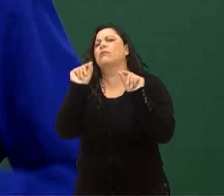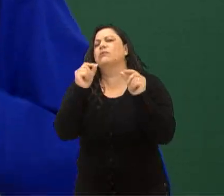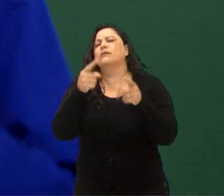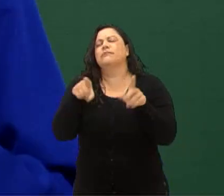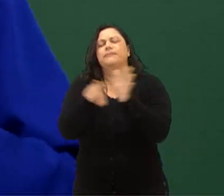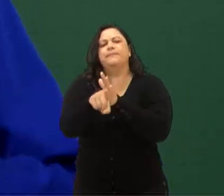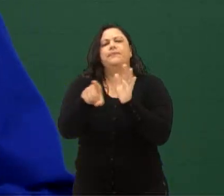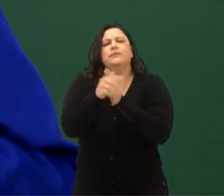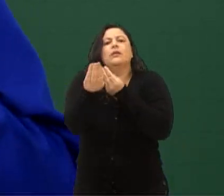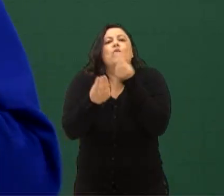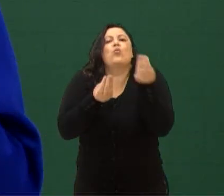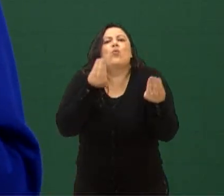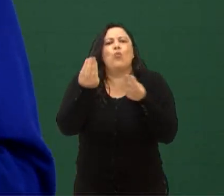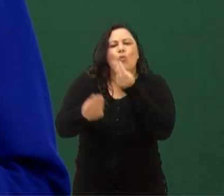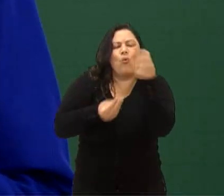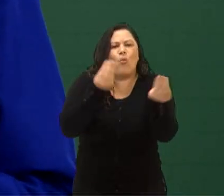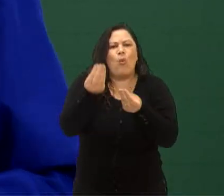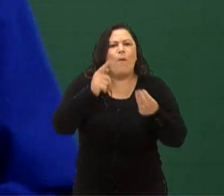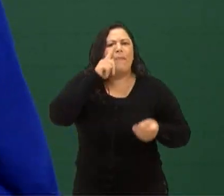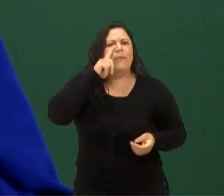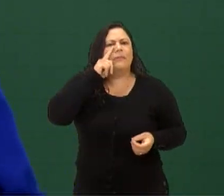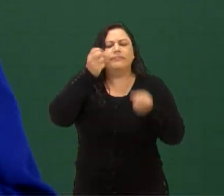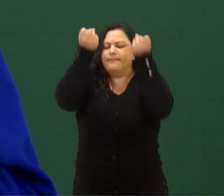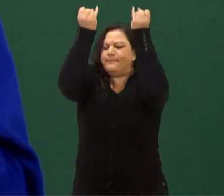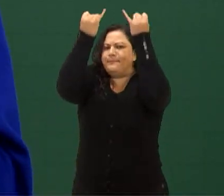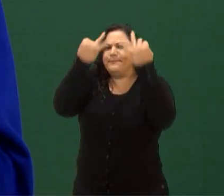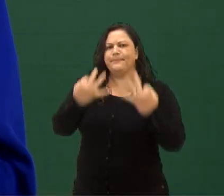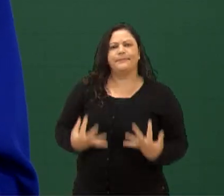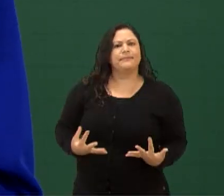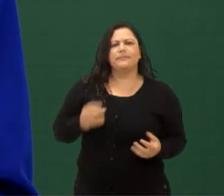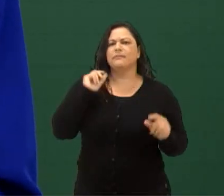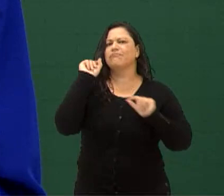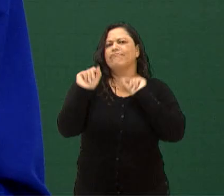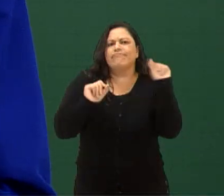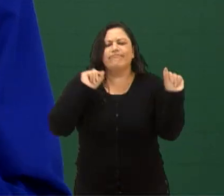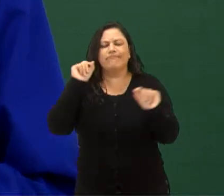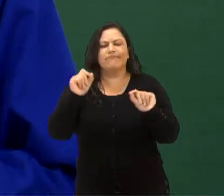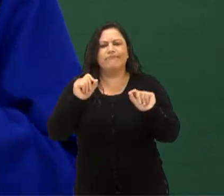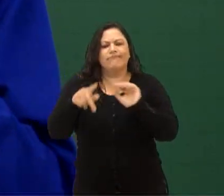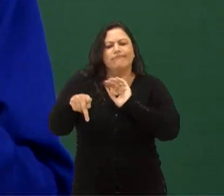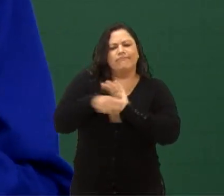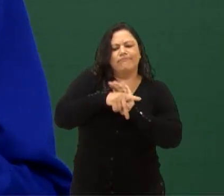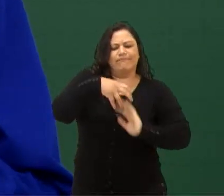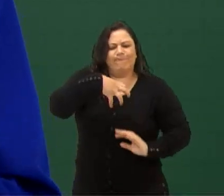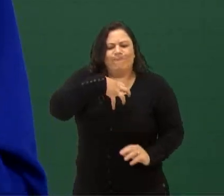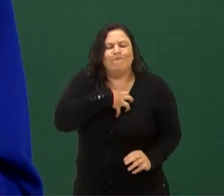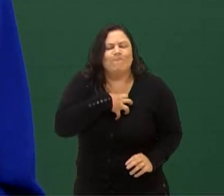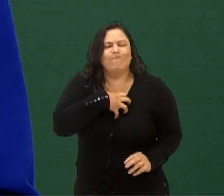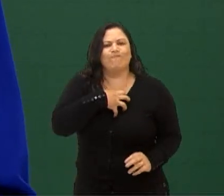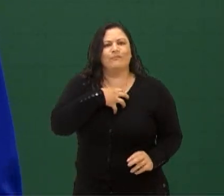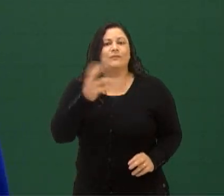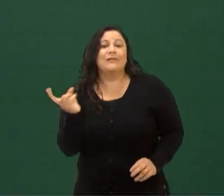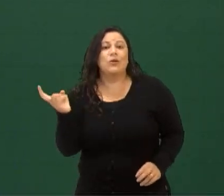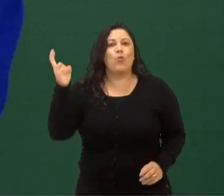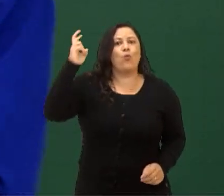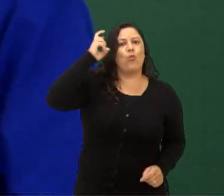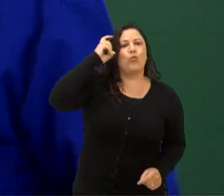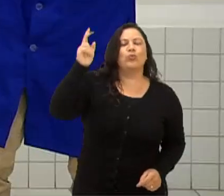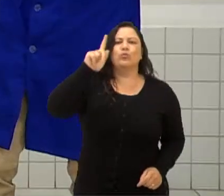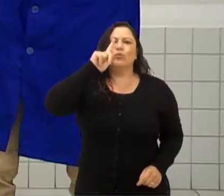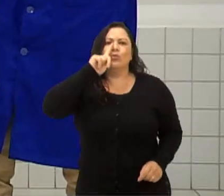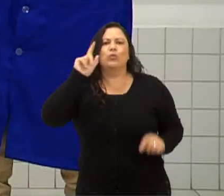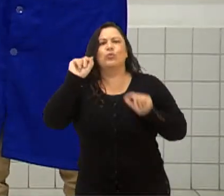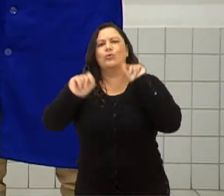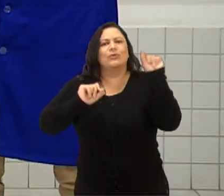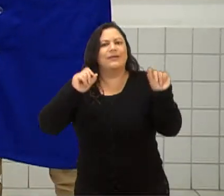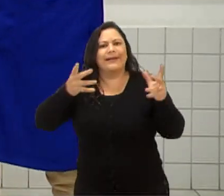então que os gregos se definiam como os gregos? Ou o que definia, portanto, né, o ser grego, a cultura grega? Você pode comentar um